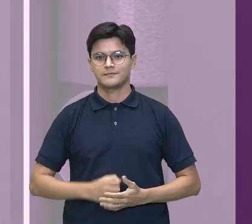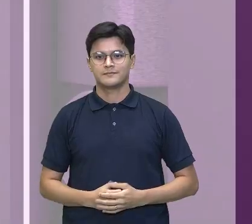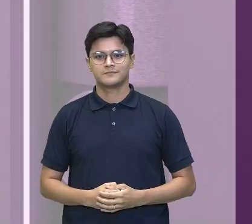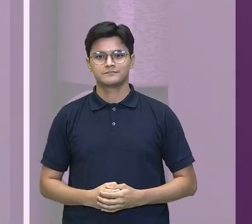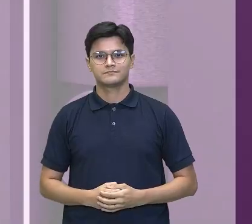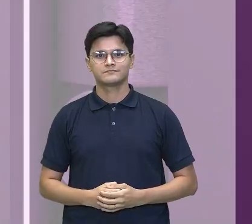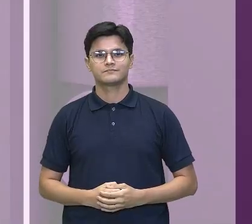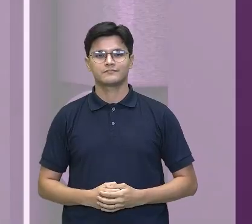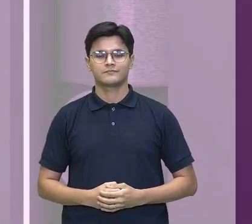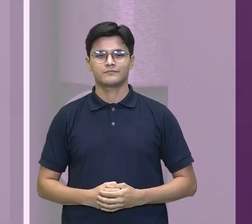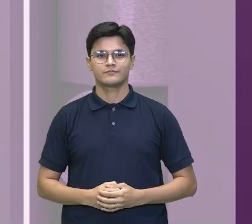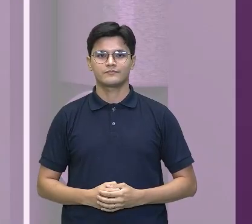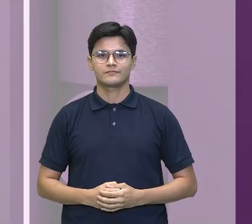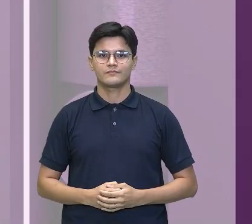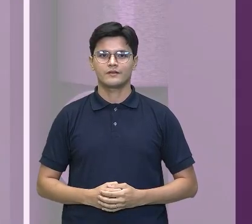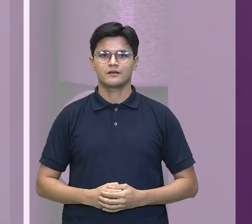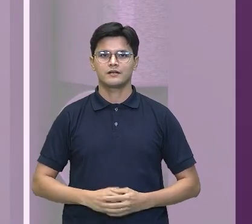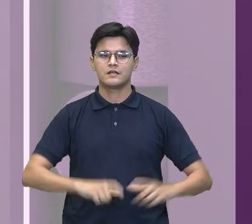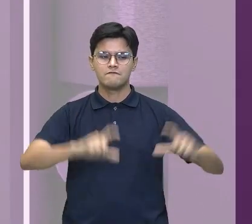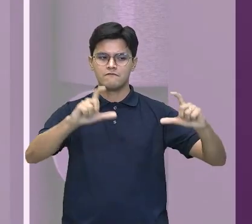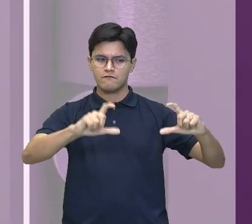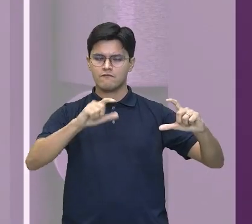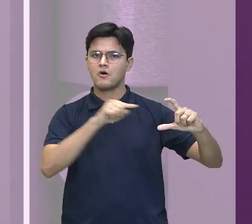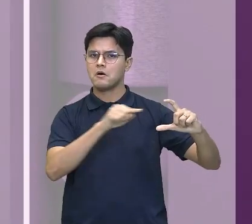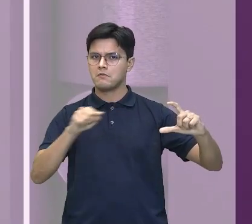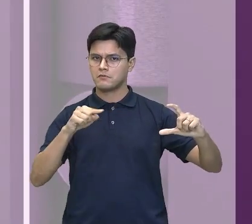são cruciais para que você